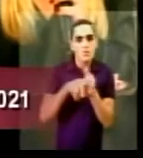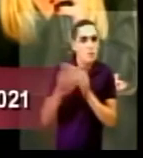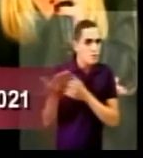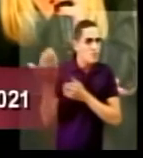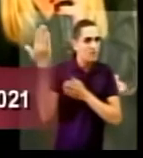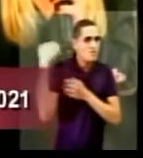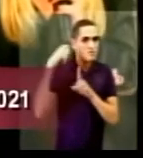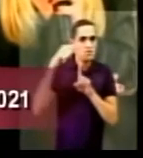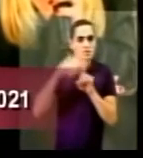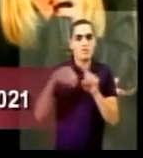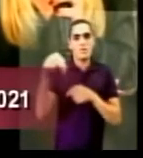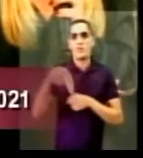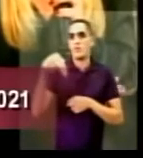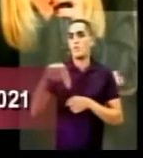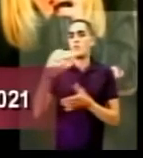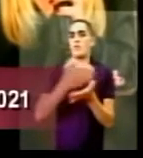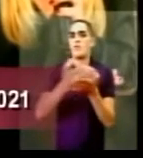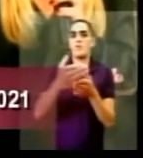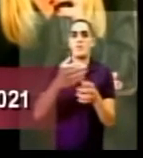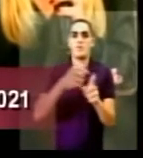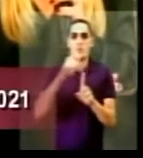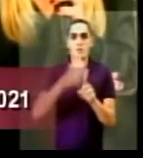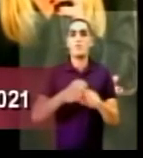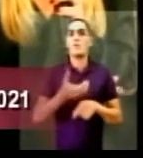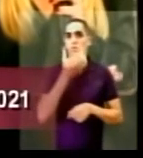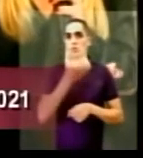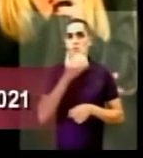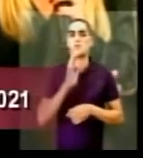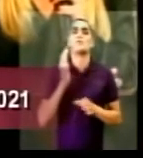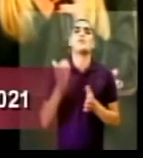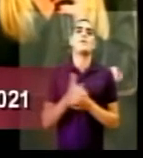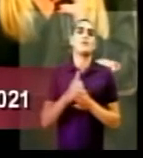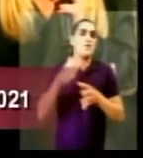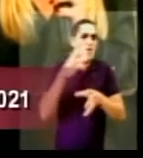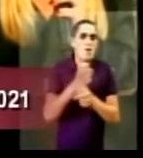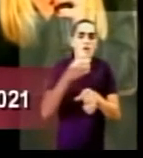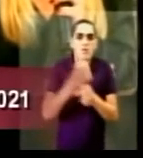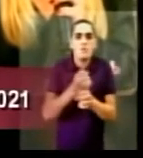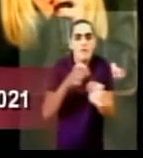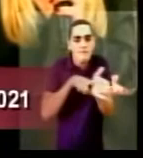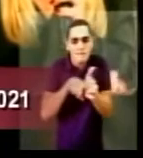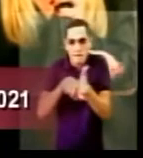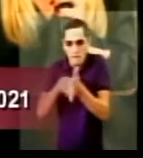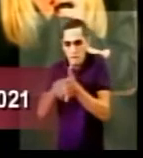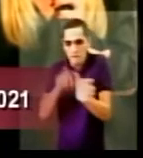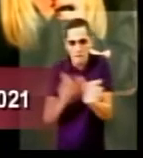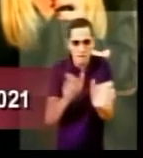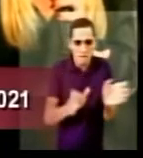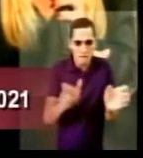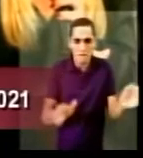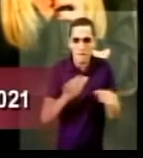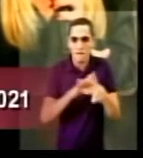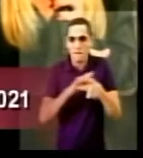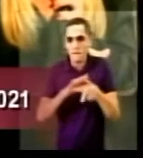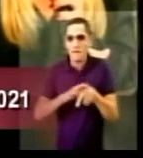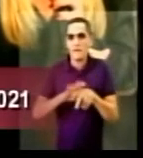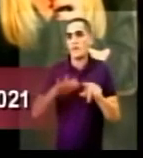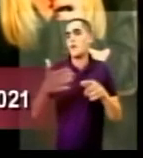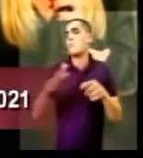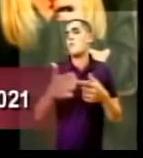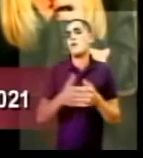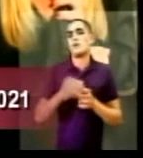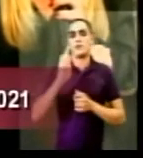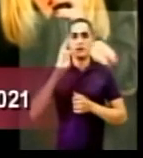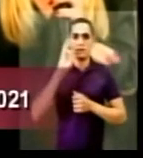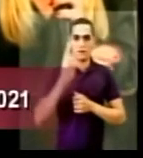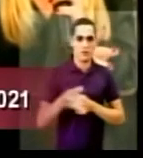principalmente no mês de novembro e início de dezembro, eles não estão computados nessa conta, mas correspondem em torno de